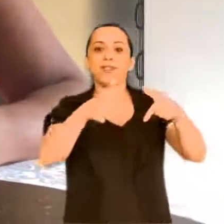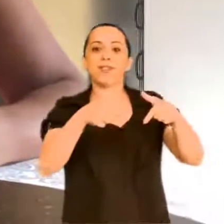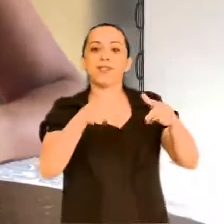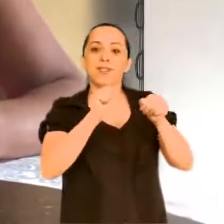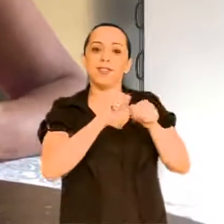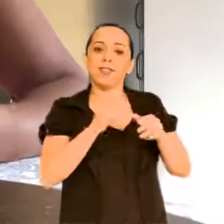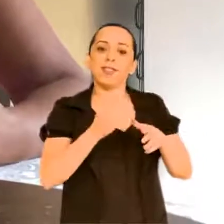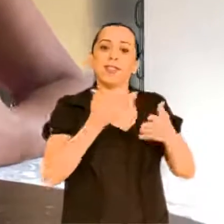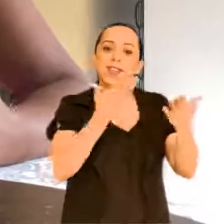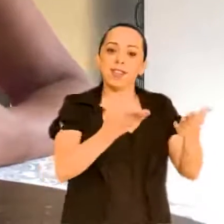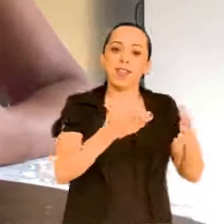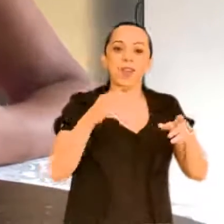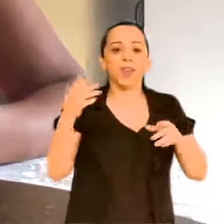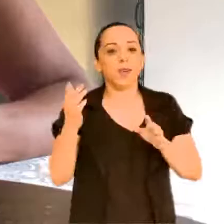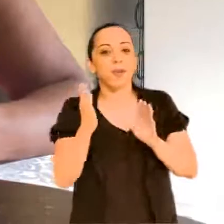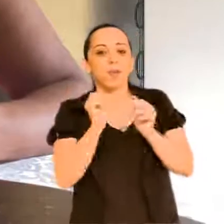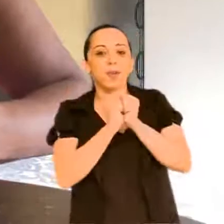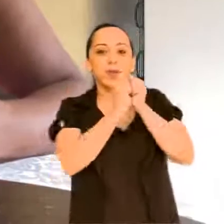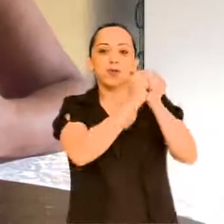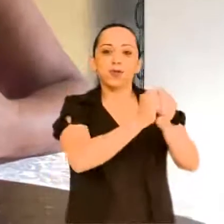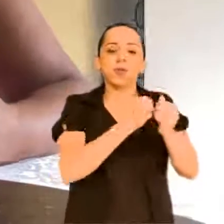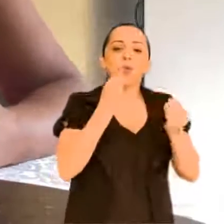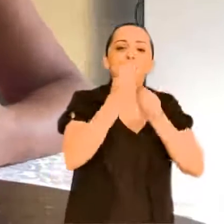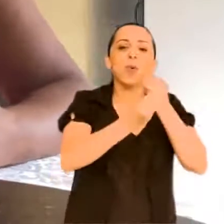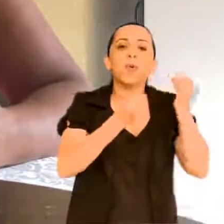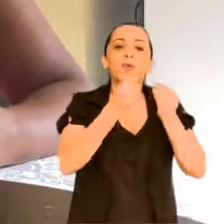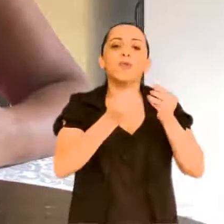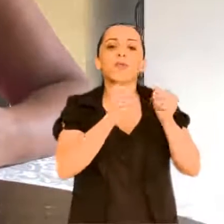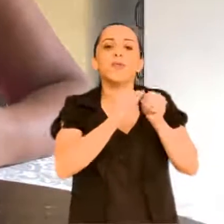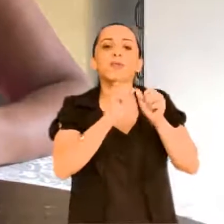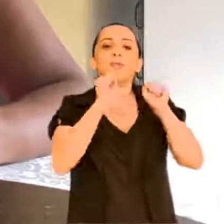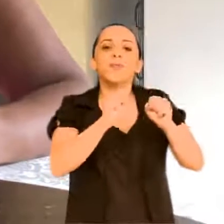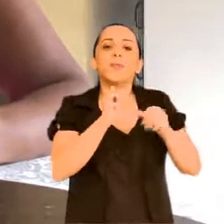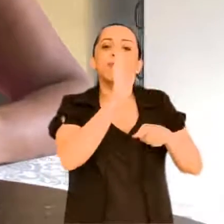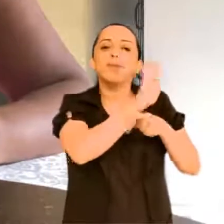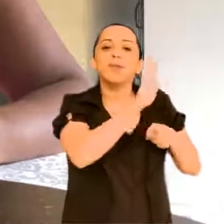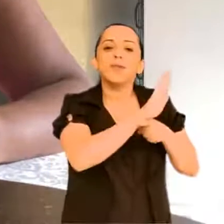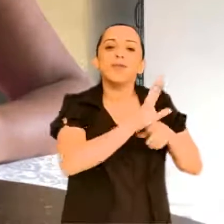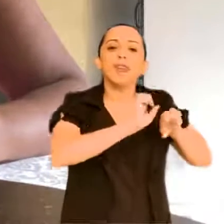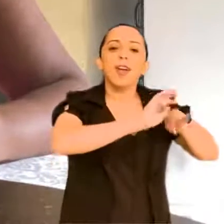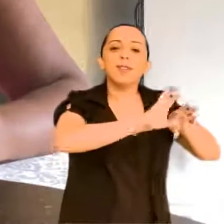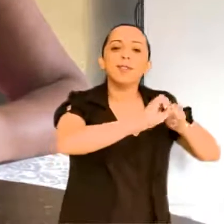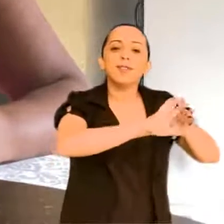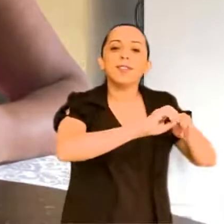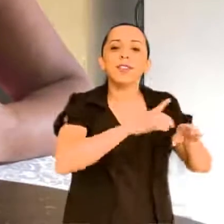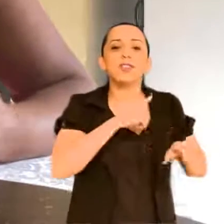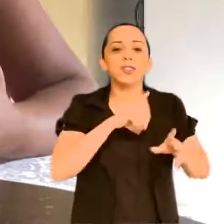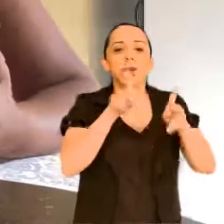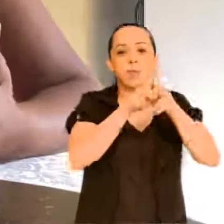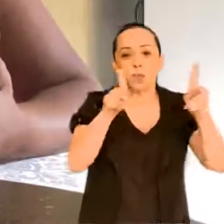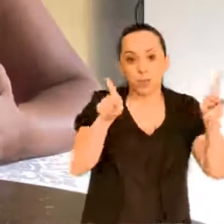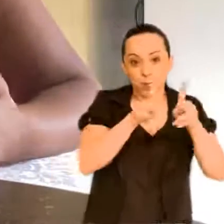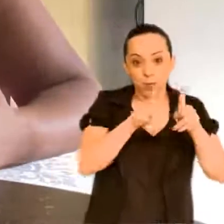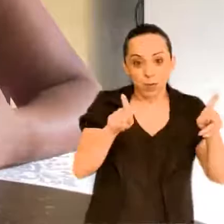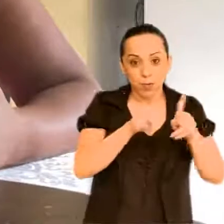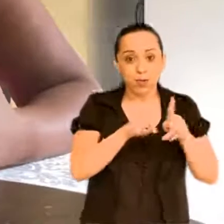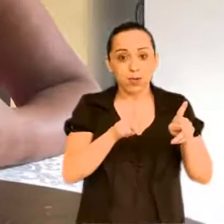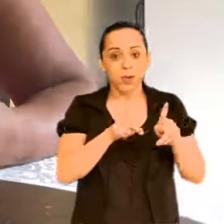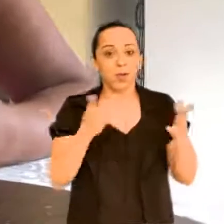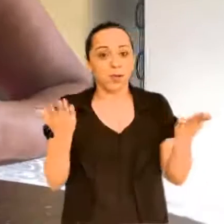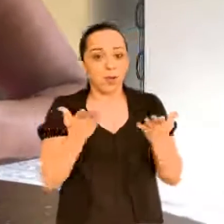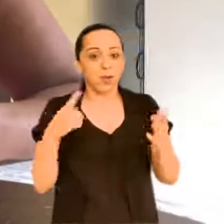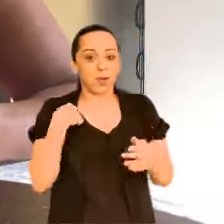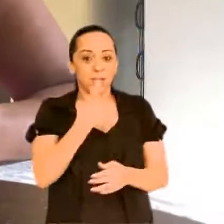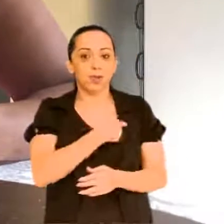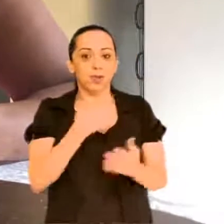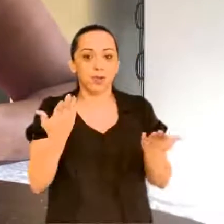das primeiras atitudes que eles têm é buscar a gente na Educafro para saber como que eles podem ajudar. Então